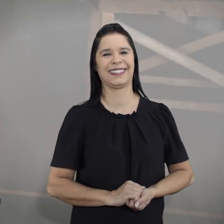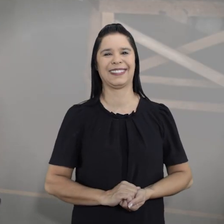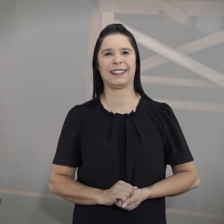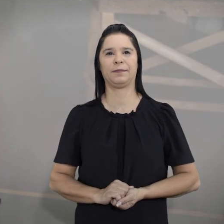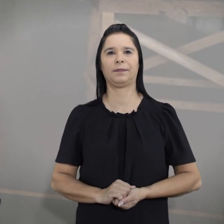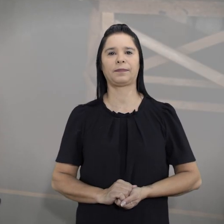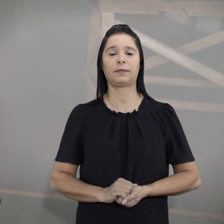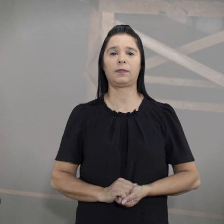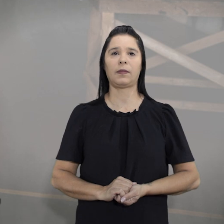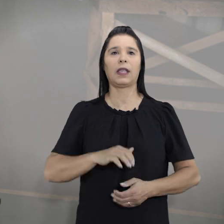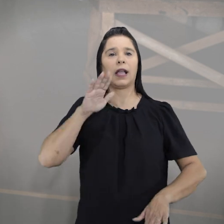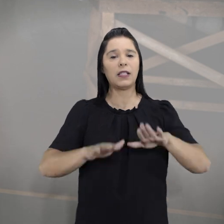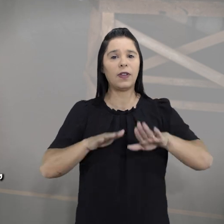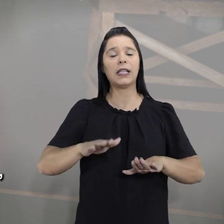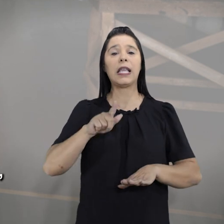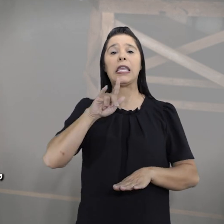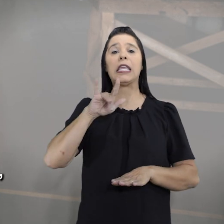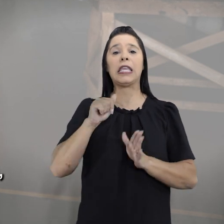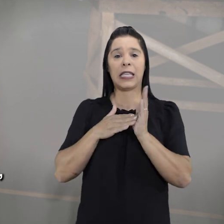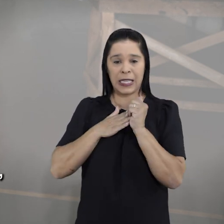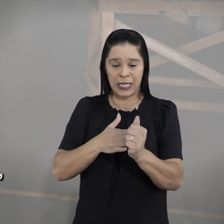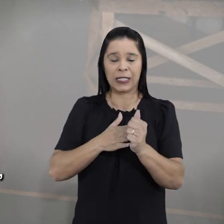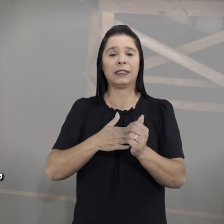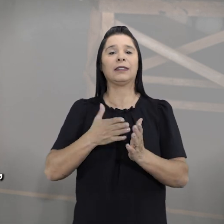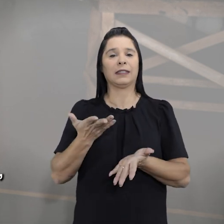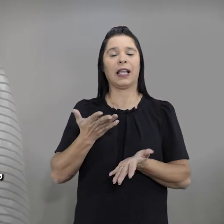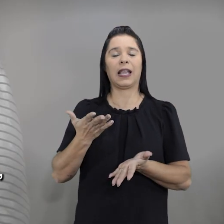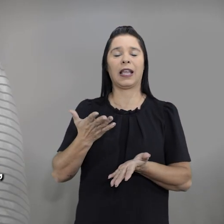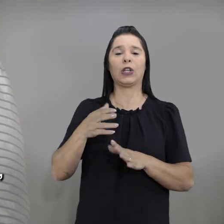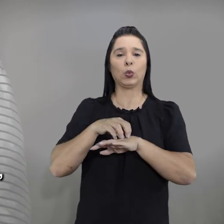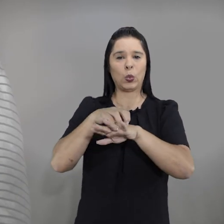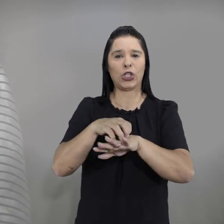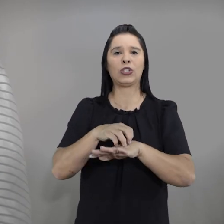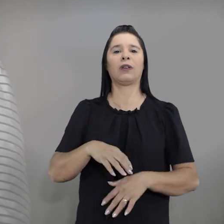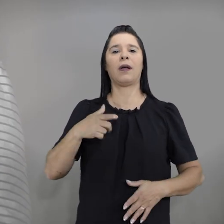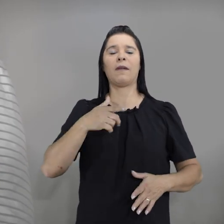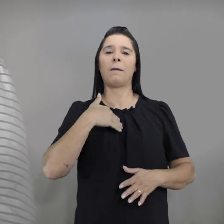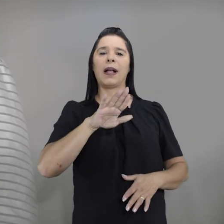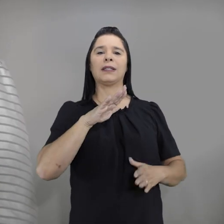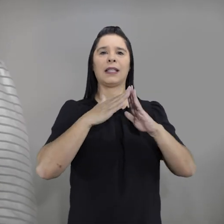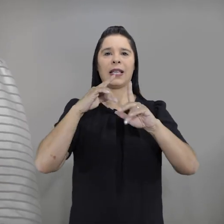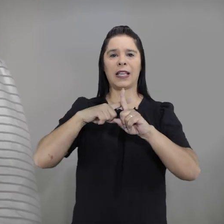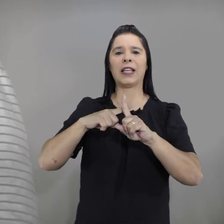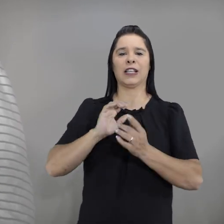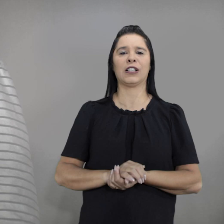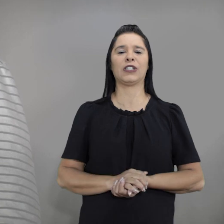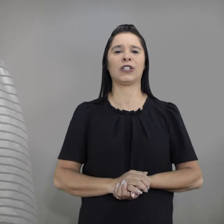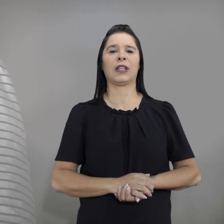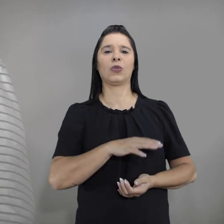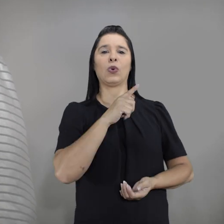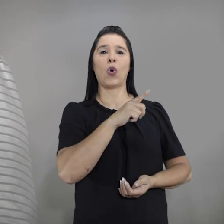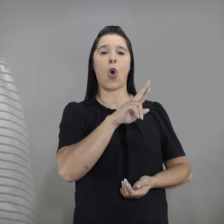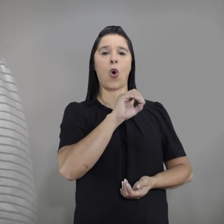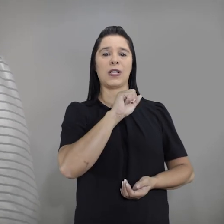Às vezes os guias turísticos, quando eles passam na Igreja do Rosário, que era uma igreja, uma irmandade de pessoas